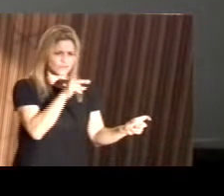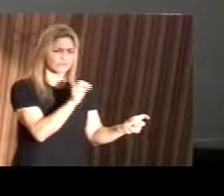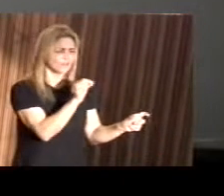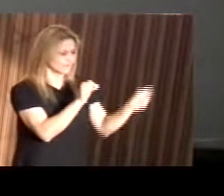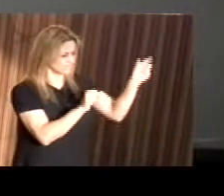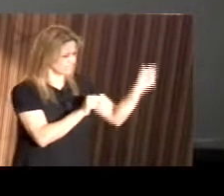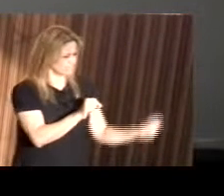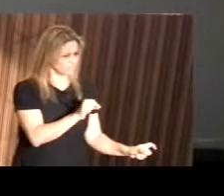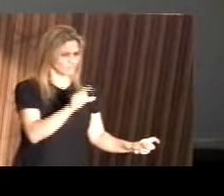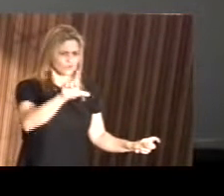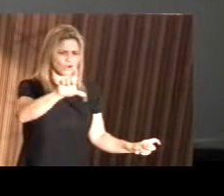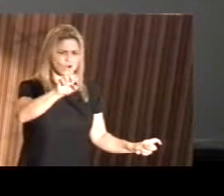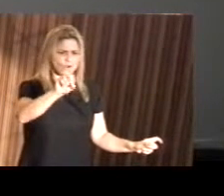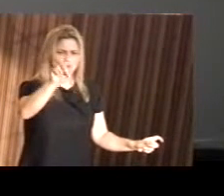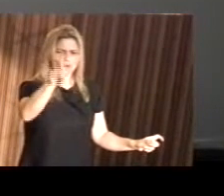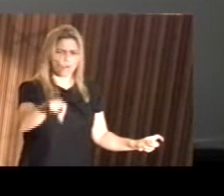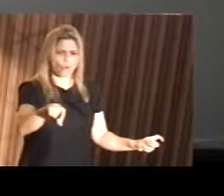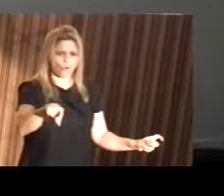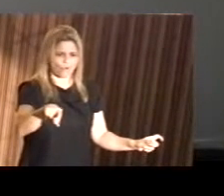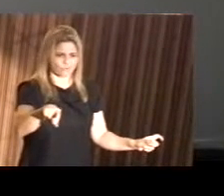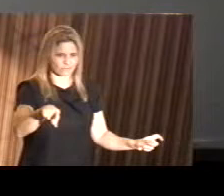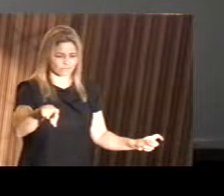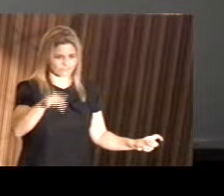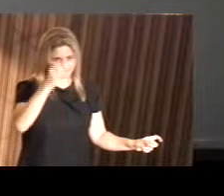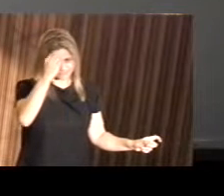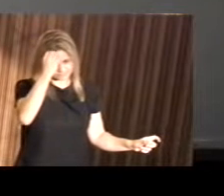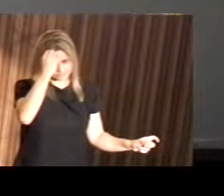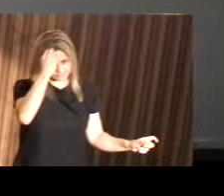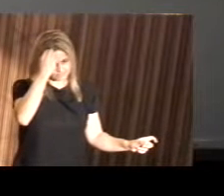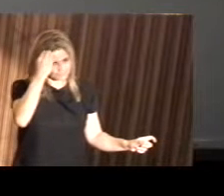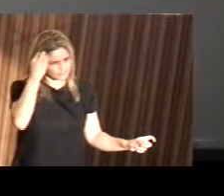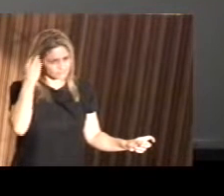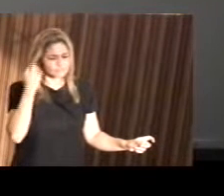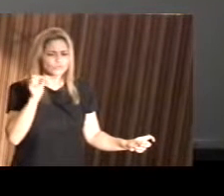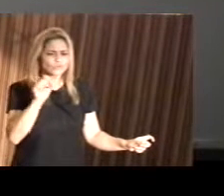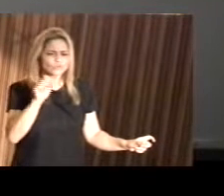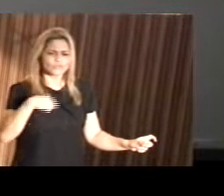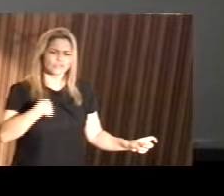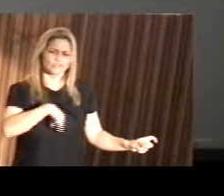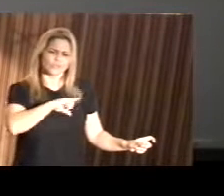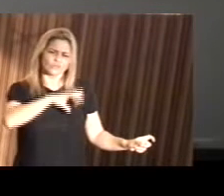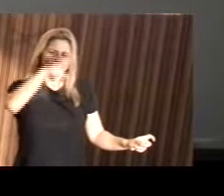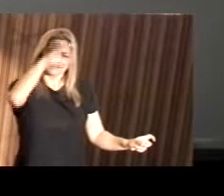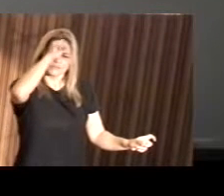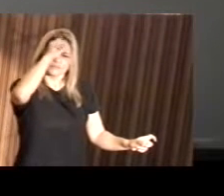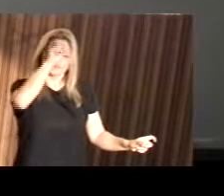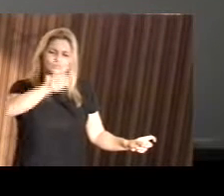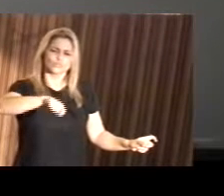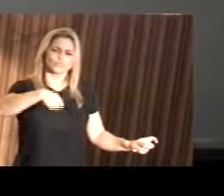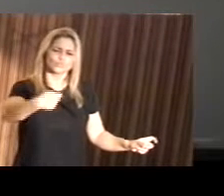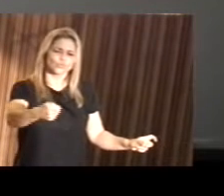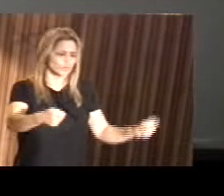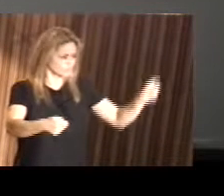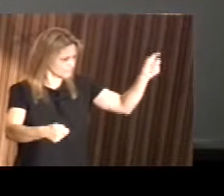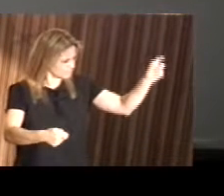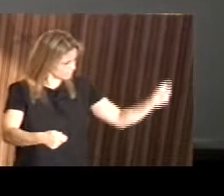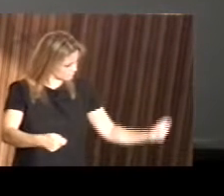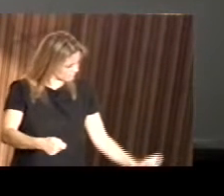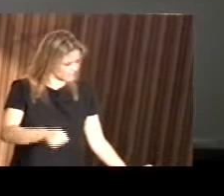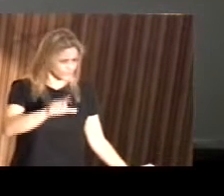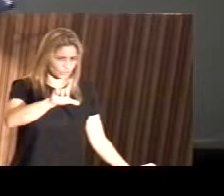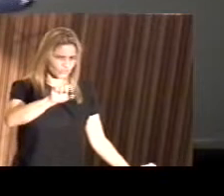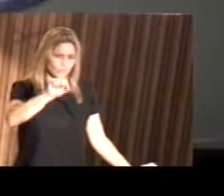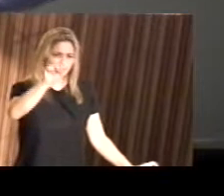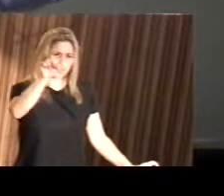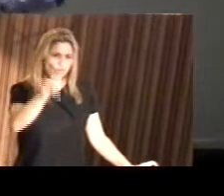Ló. O que a janela da história tem para nos ensinar se a gente olhar a mesma história